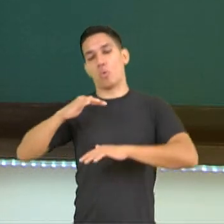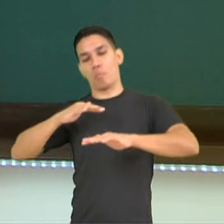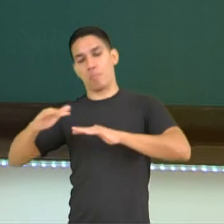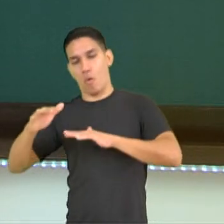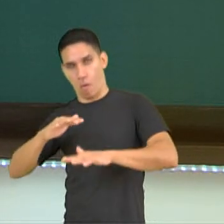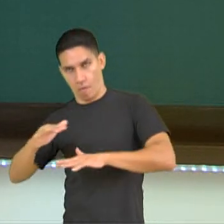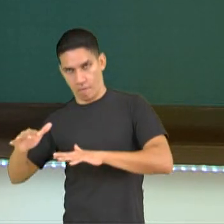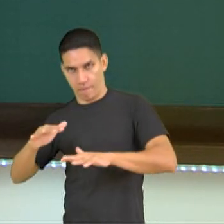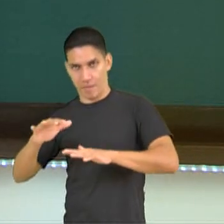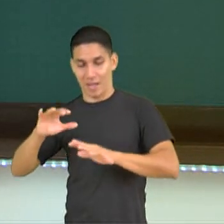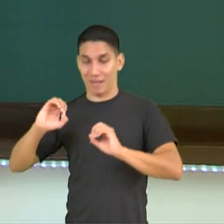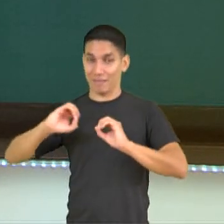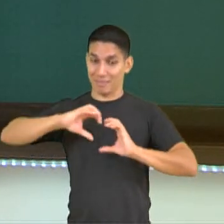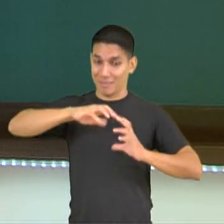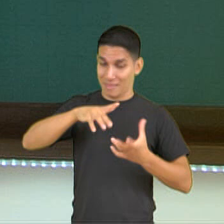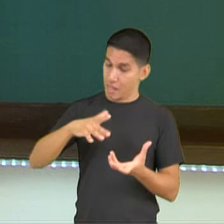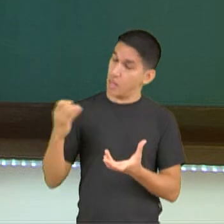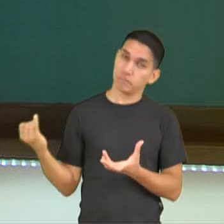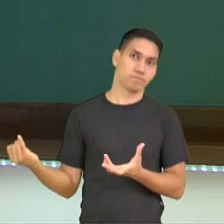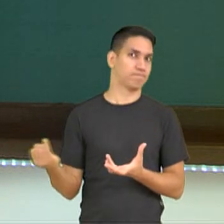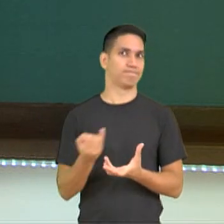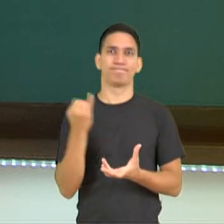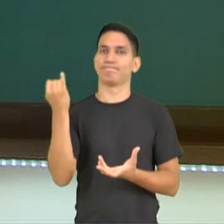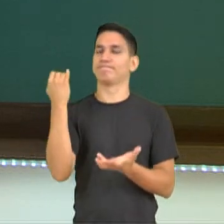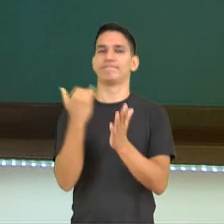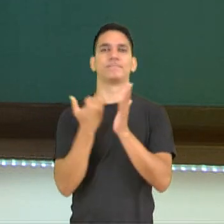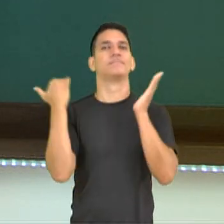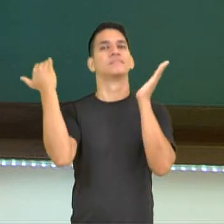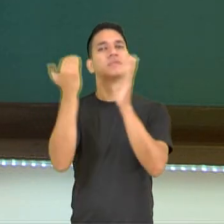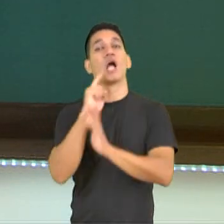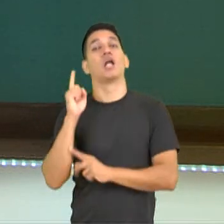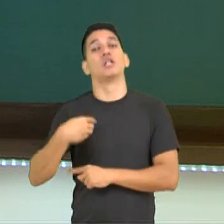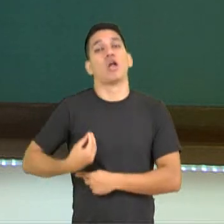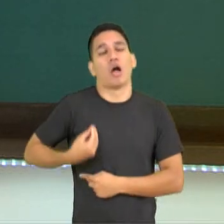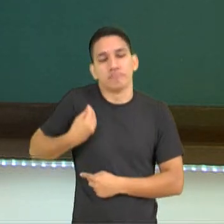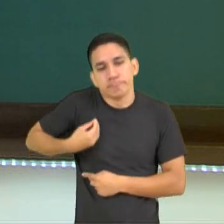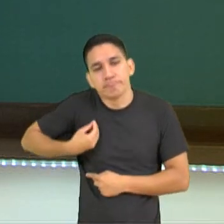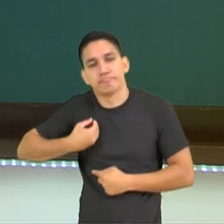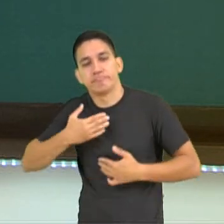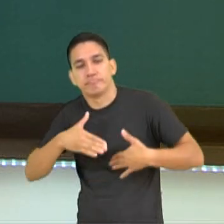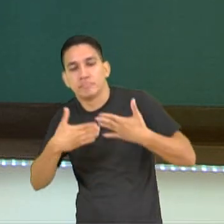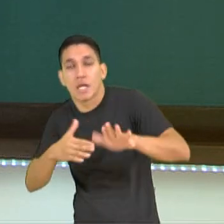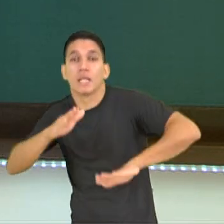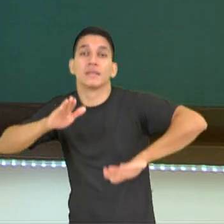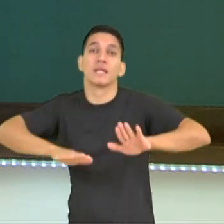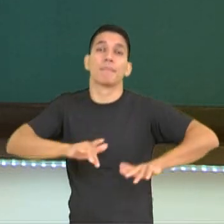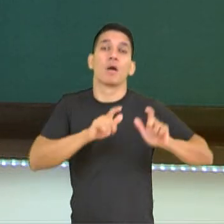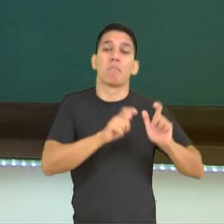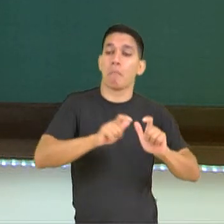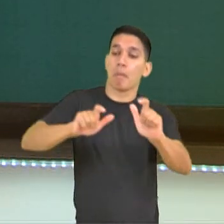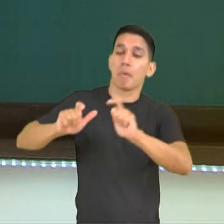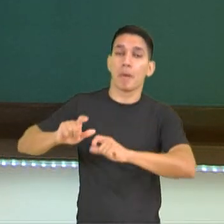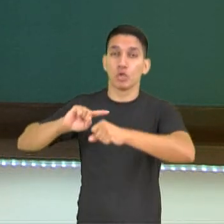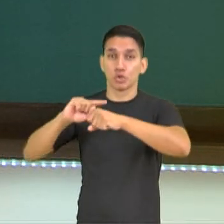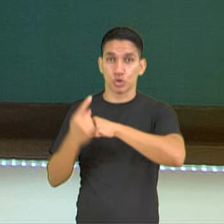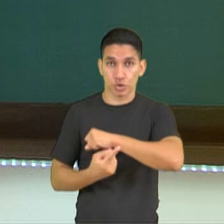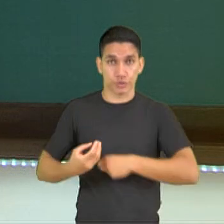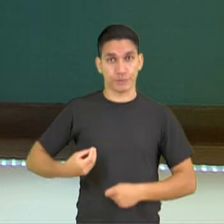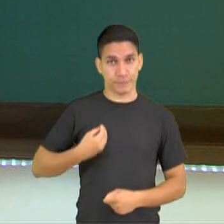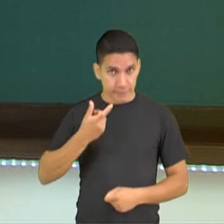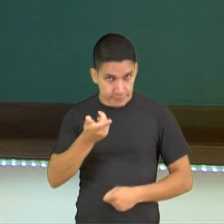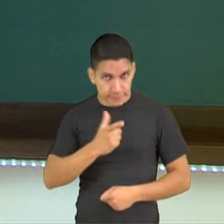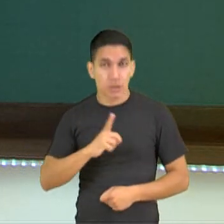da Terra que é extremamente importante para as nossas atividades, dependendo da localização geográfica que nós